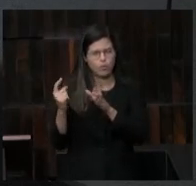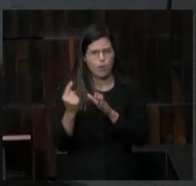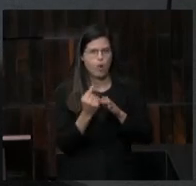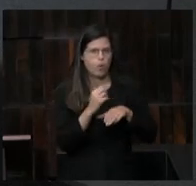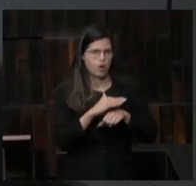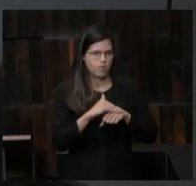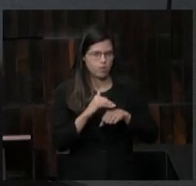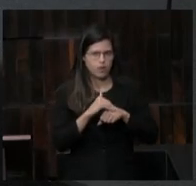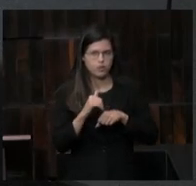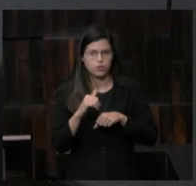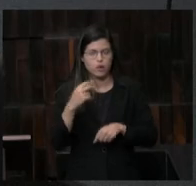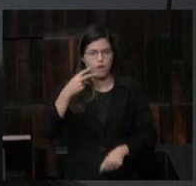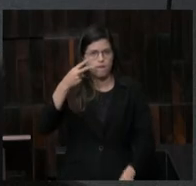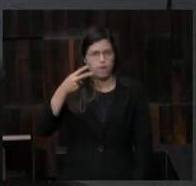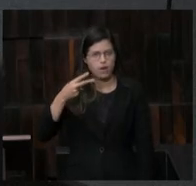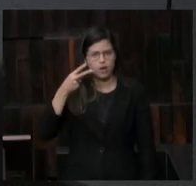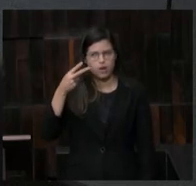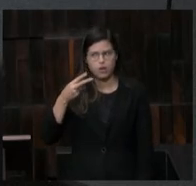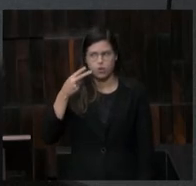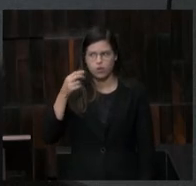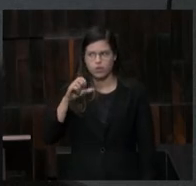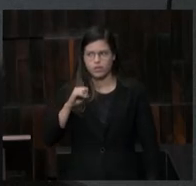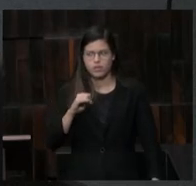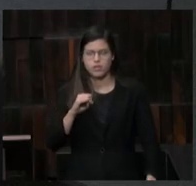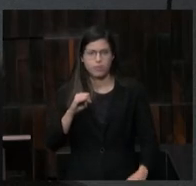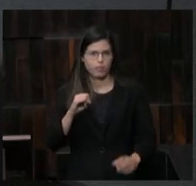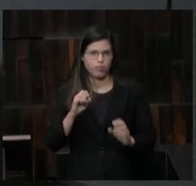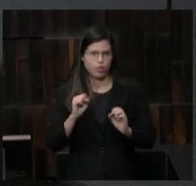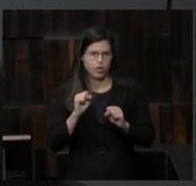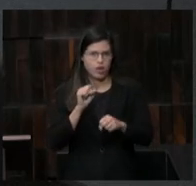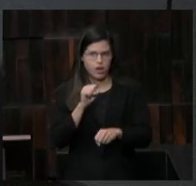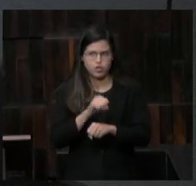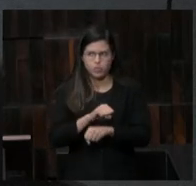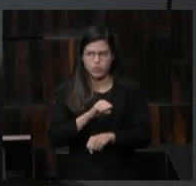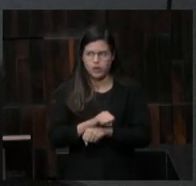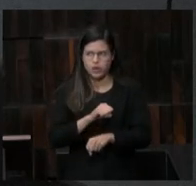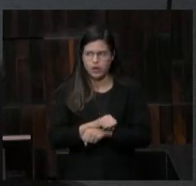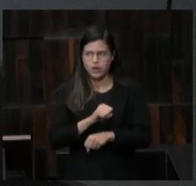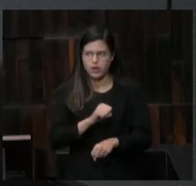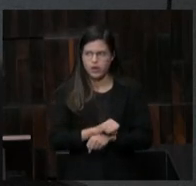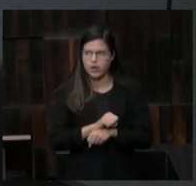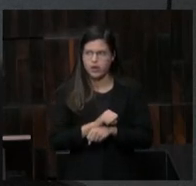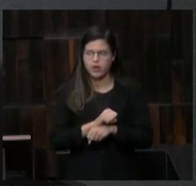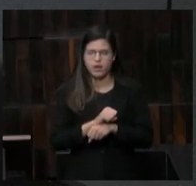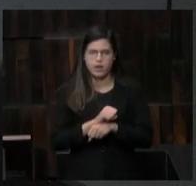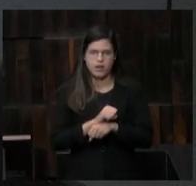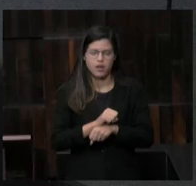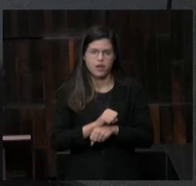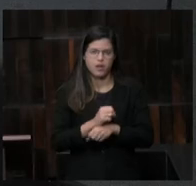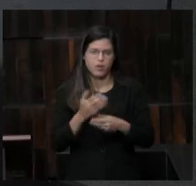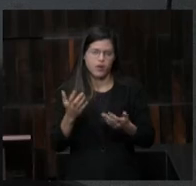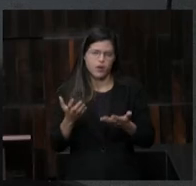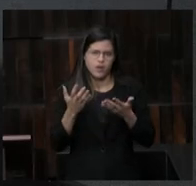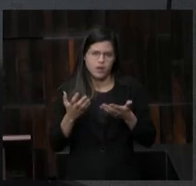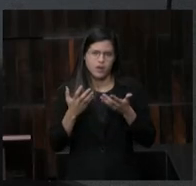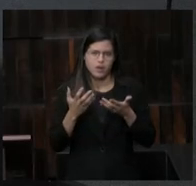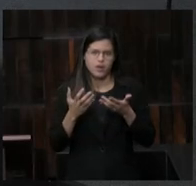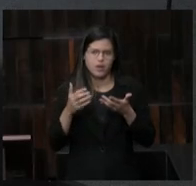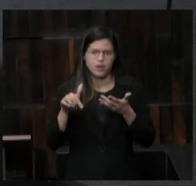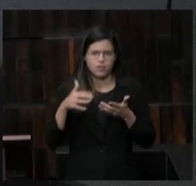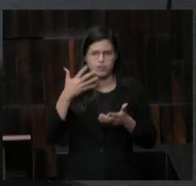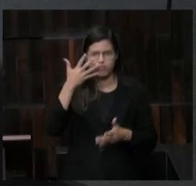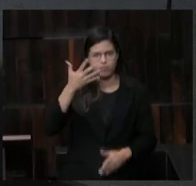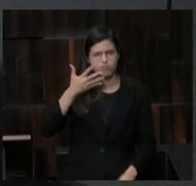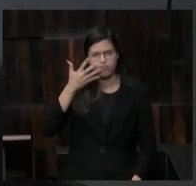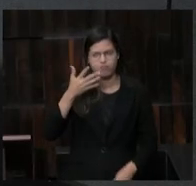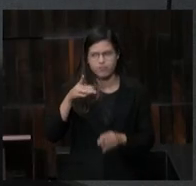A vereadora, se puder aguardar, nossa primeira-dama está chegando, e eu gostaria muito que a senhora fizesse uso da